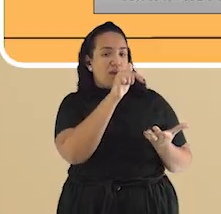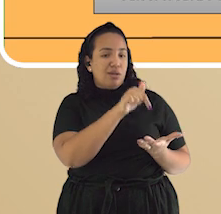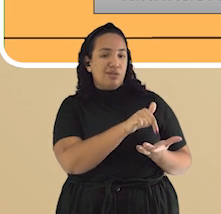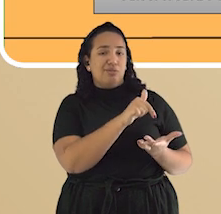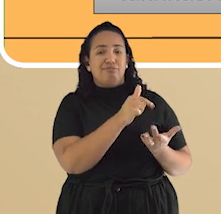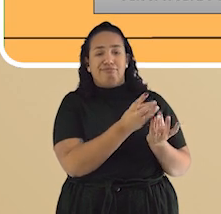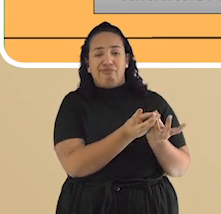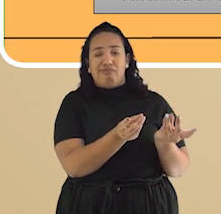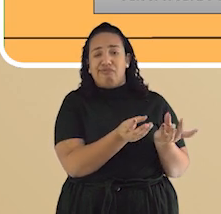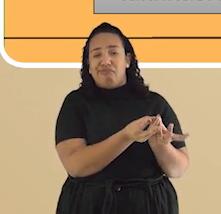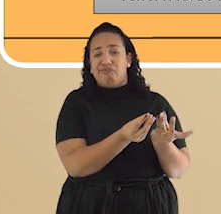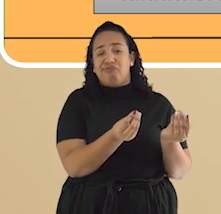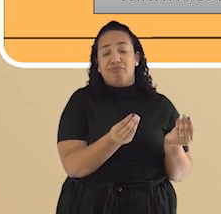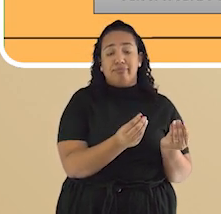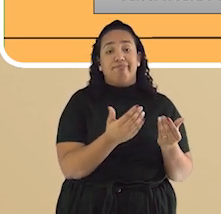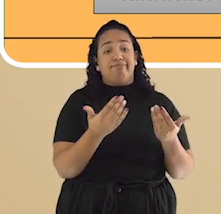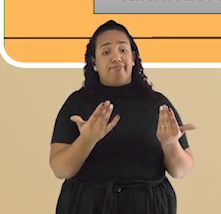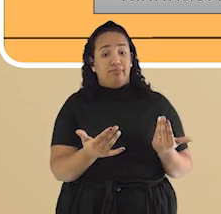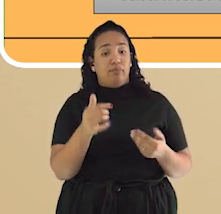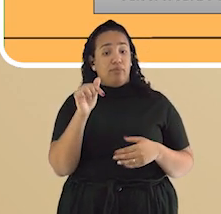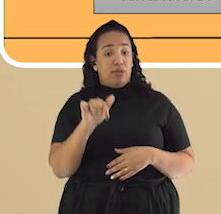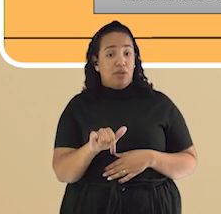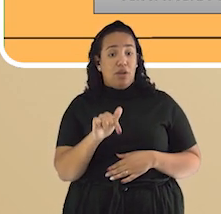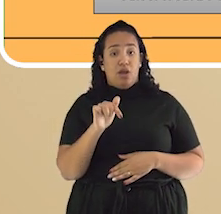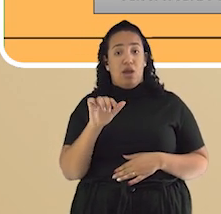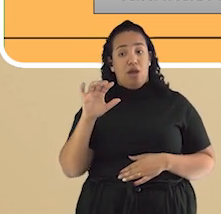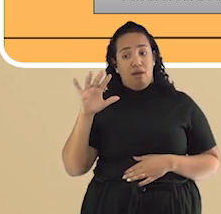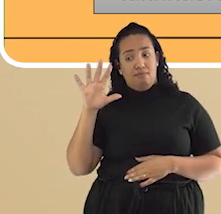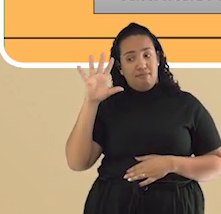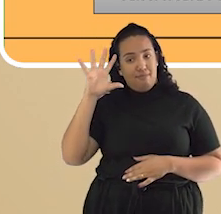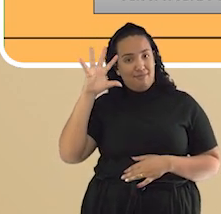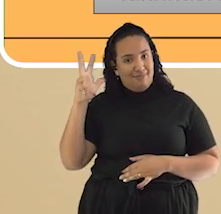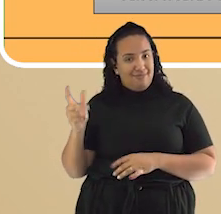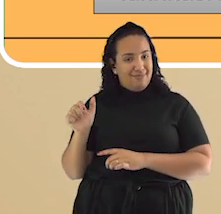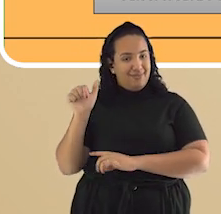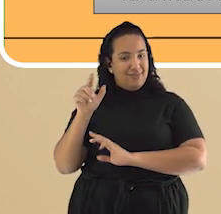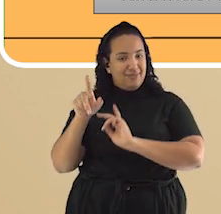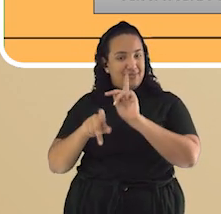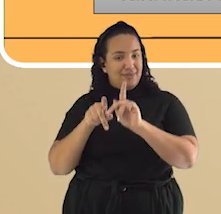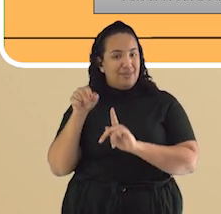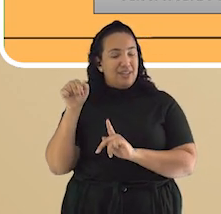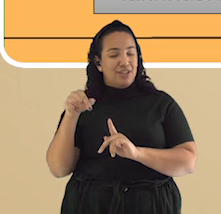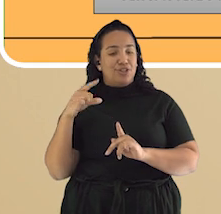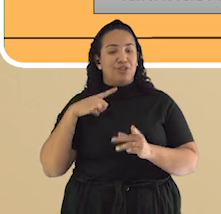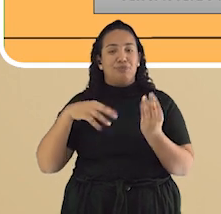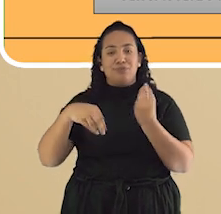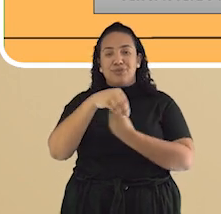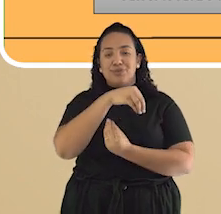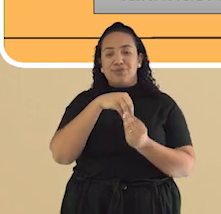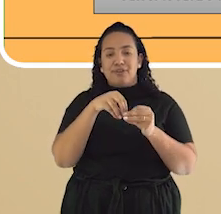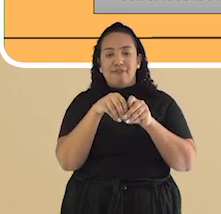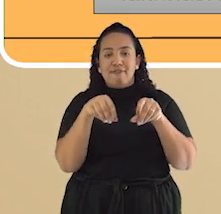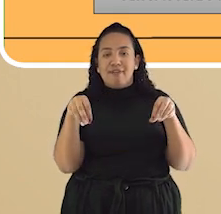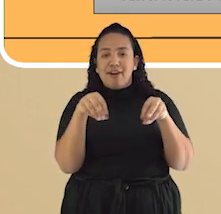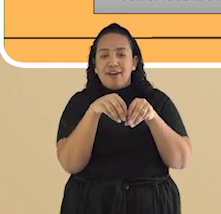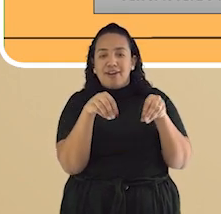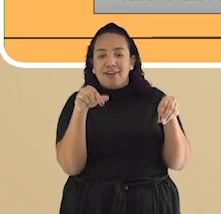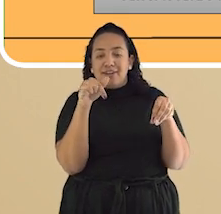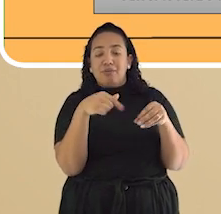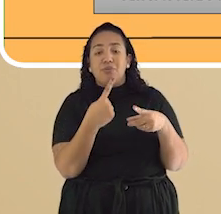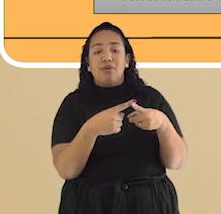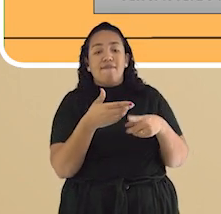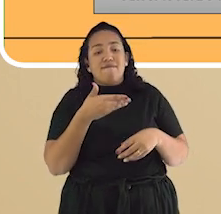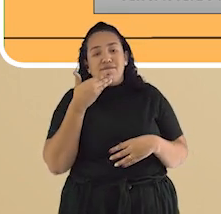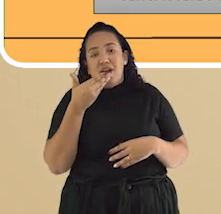Essa é razão da culinária afro-brasileira ser muito rica em caldos e misturas com farinhas, porque eram mais fáceis de serem feios.